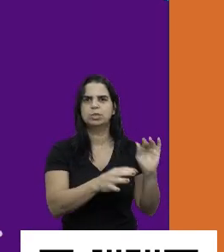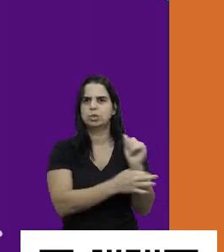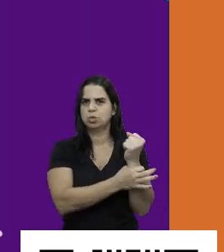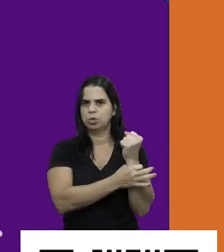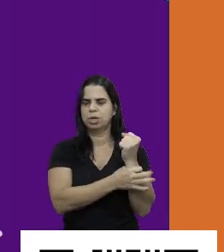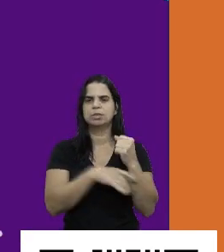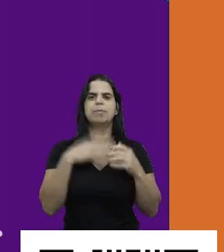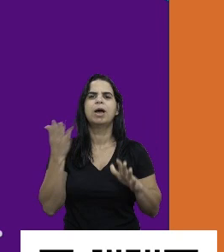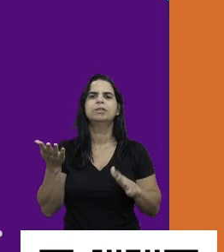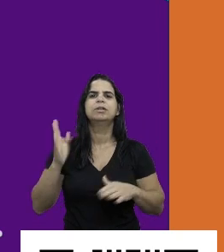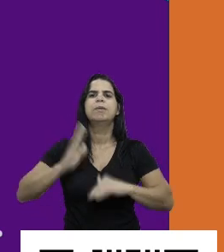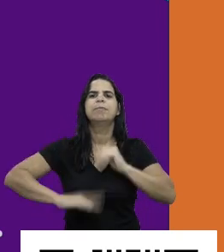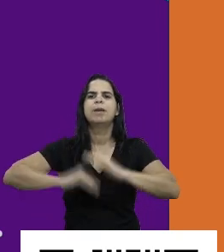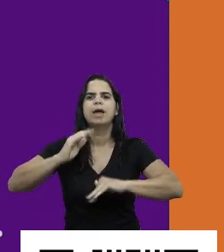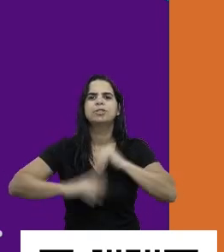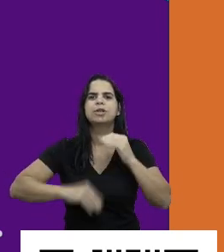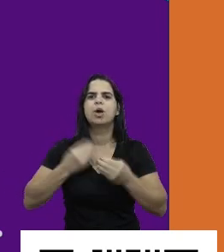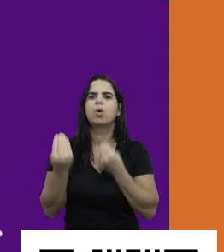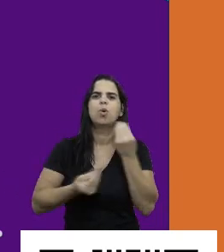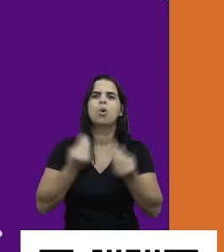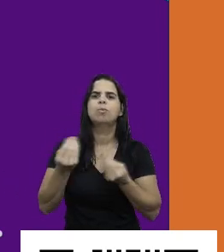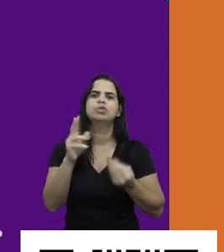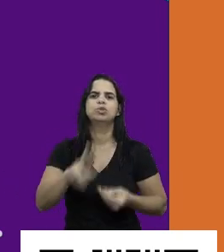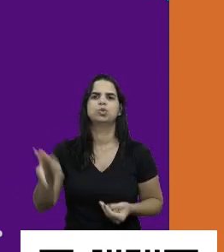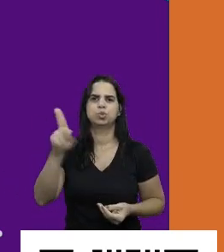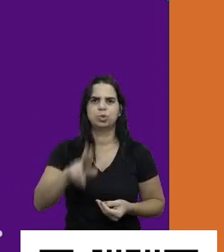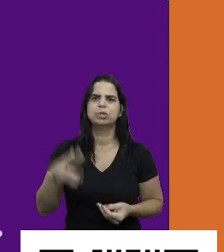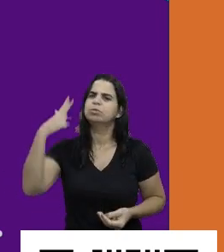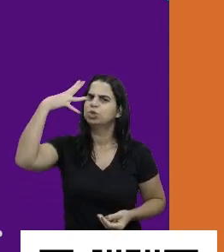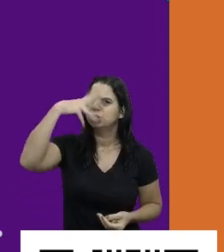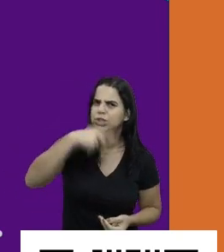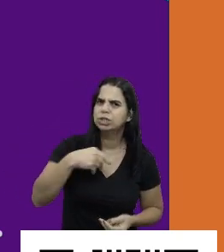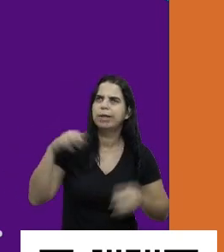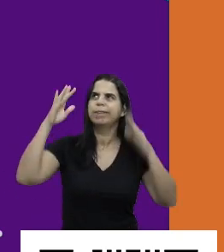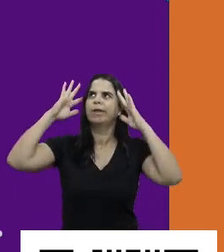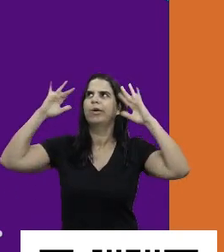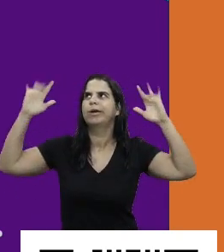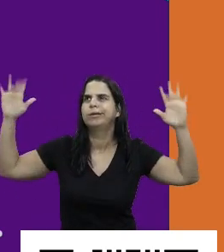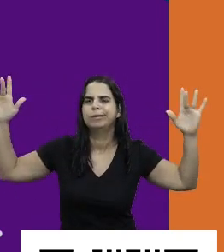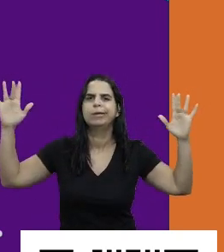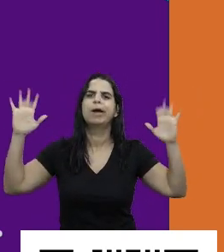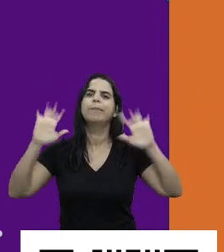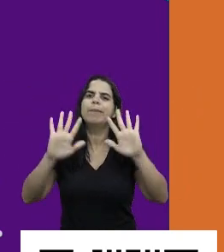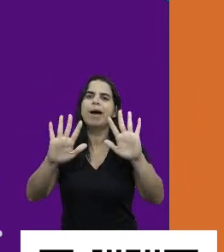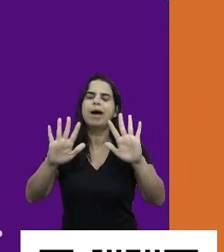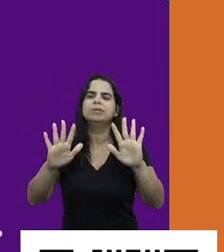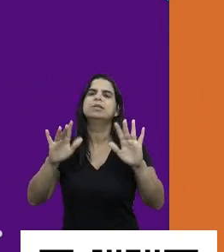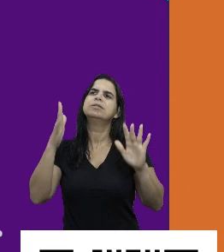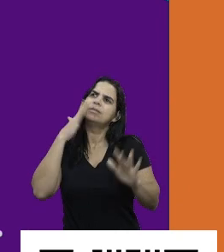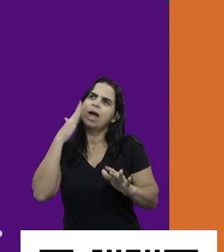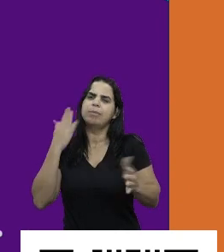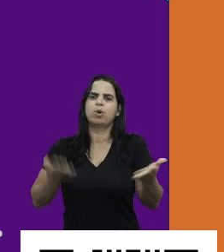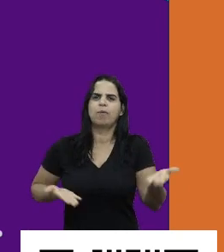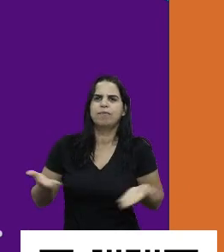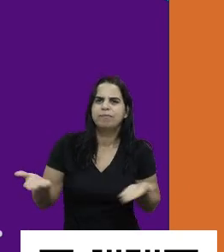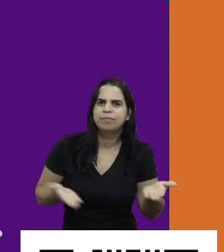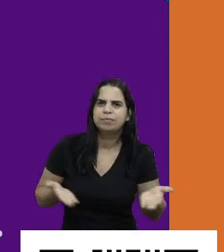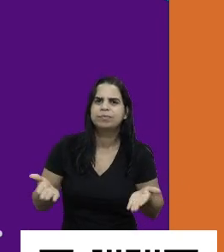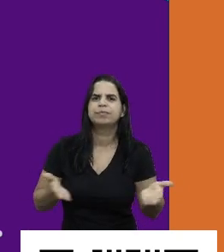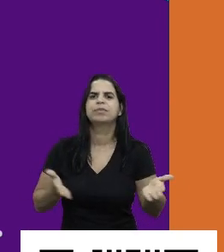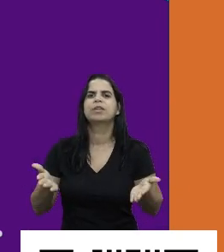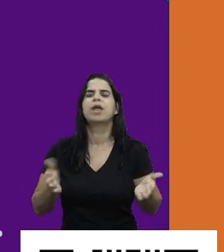como que na prática a gente usa né Muito bonita a teoria funciona a gente tem que ter governança mas o que que a gente consegue criar de fato